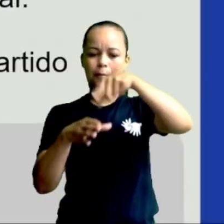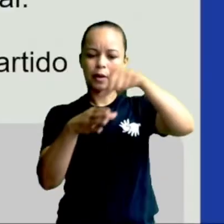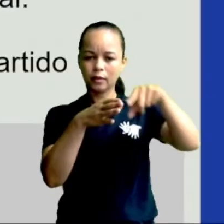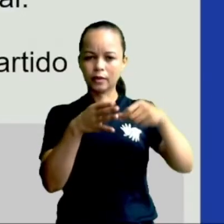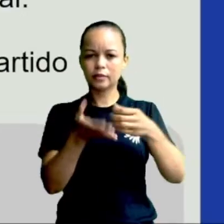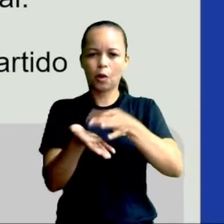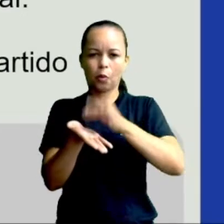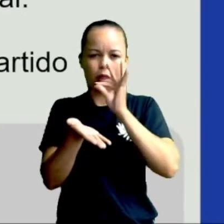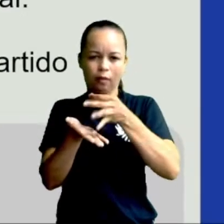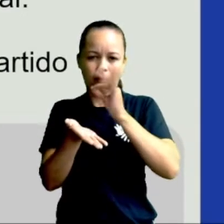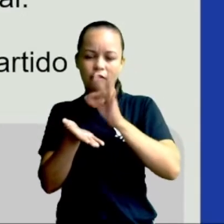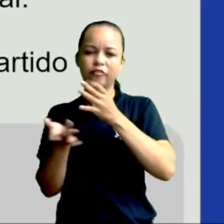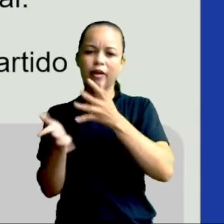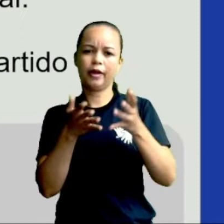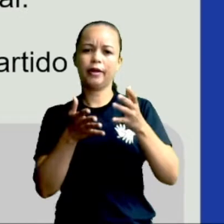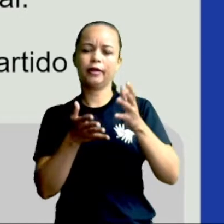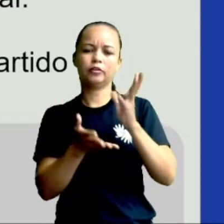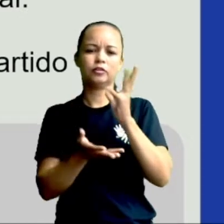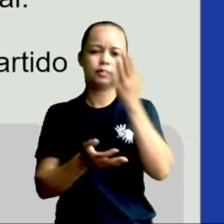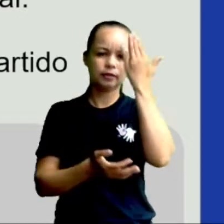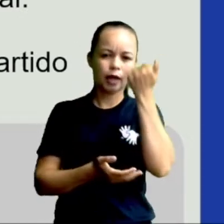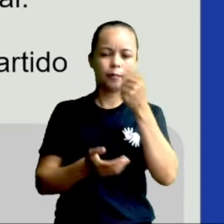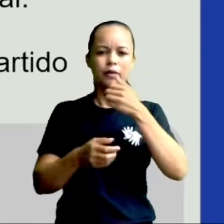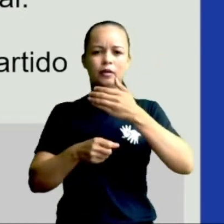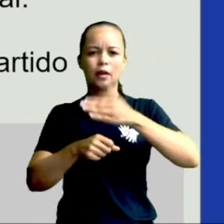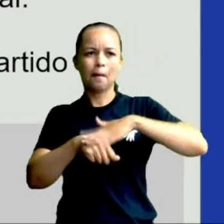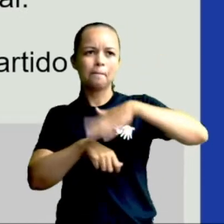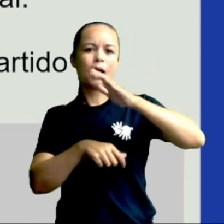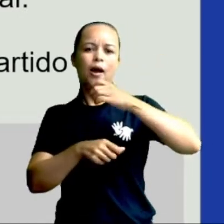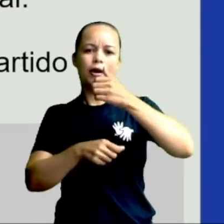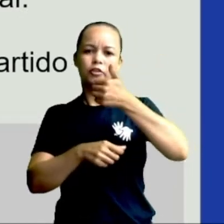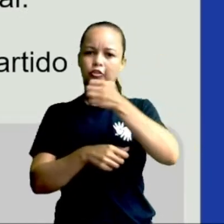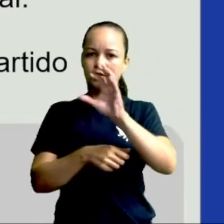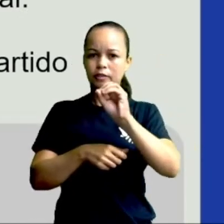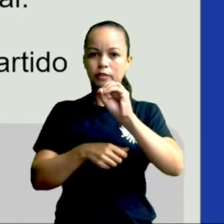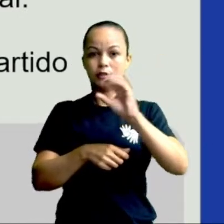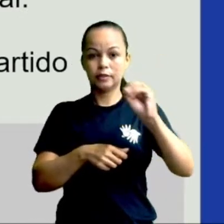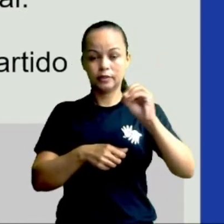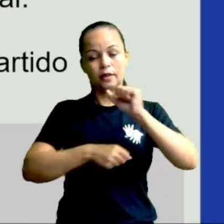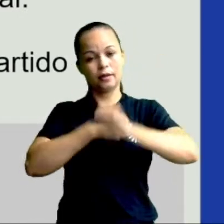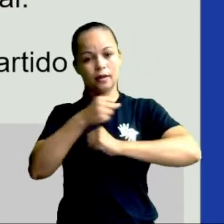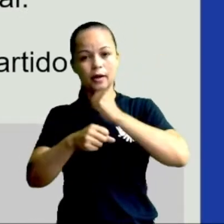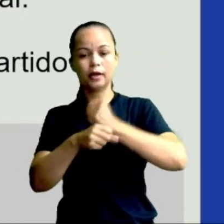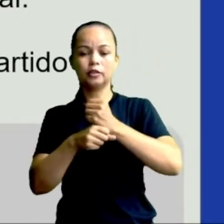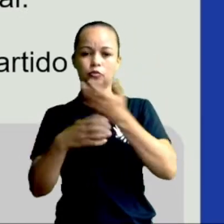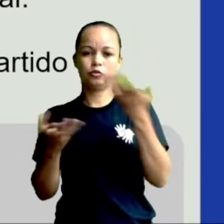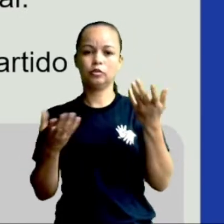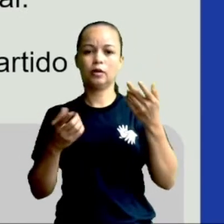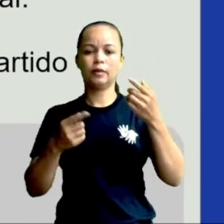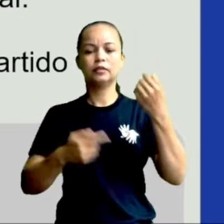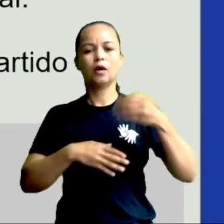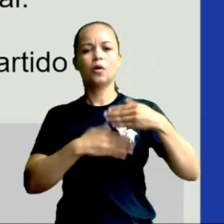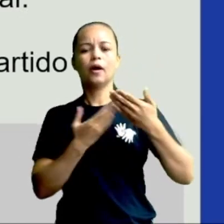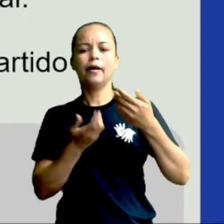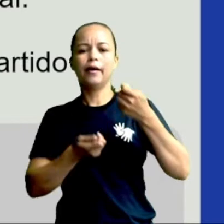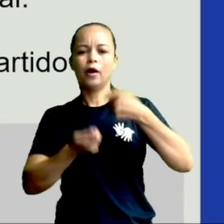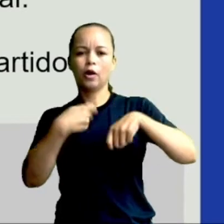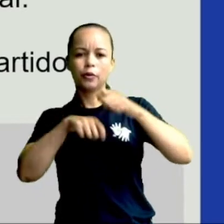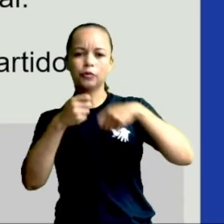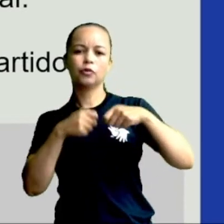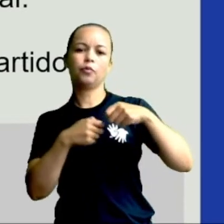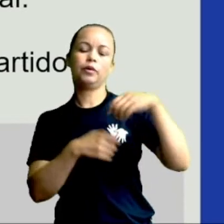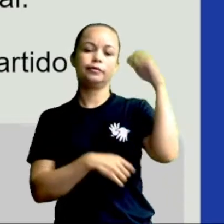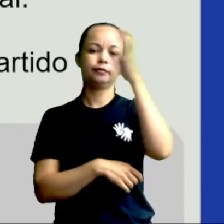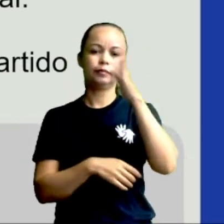que a gente sabe que durou aí mais de 100 anos, né, como a principal atividade econômica do Brasil, traziam